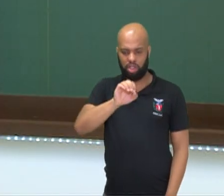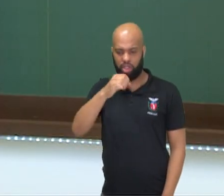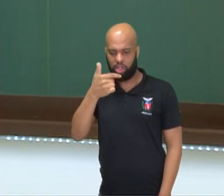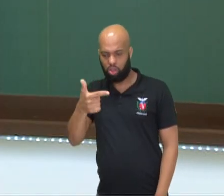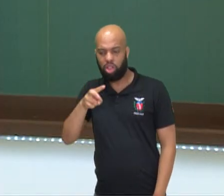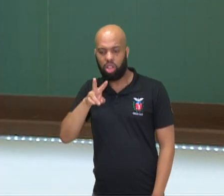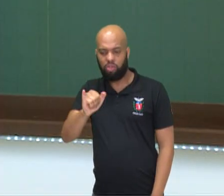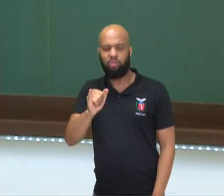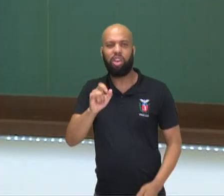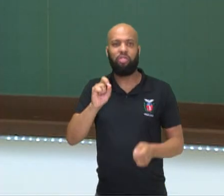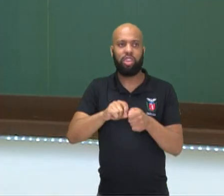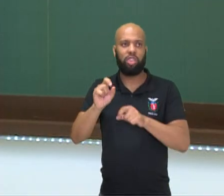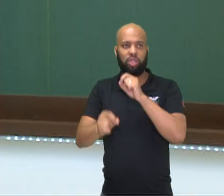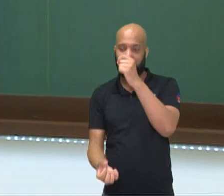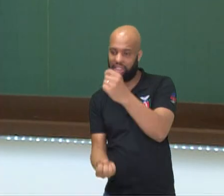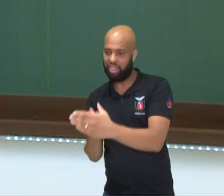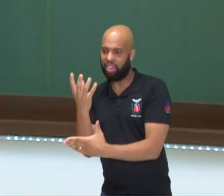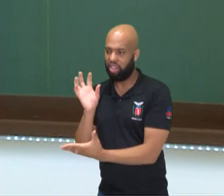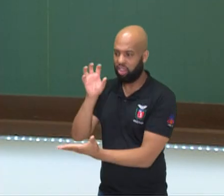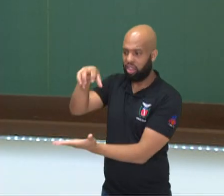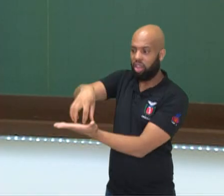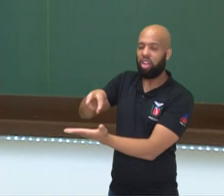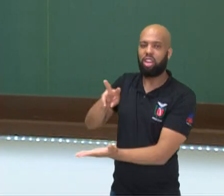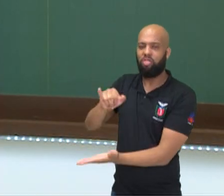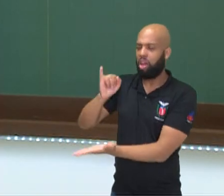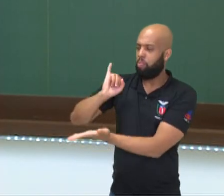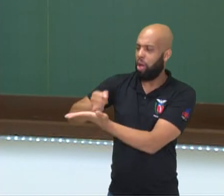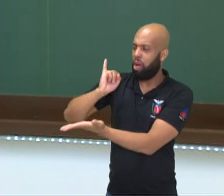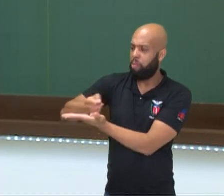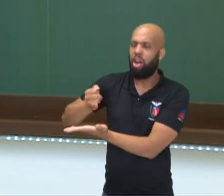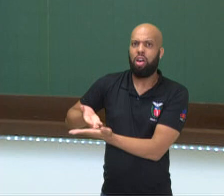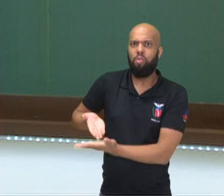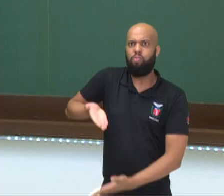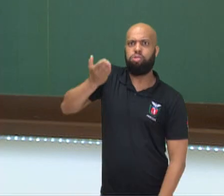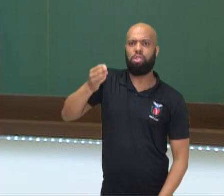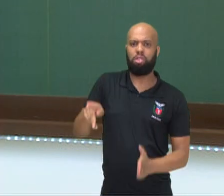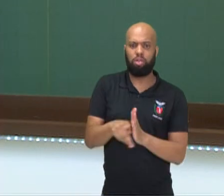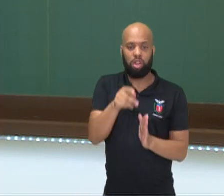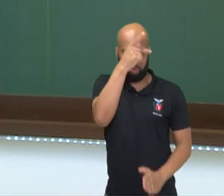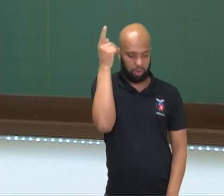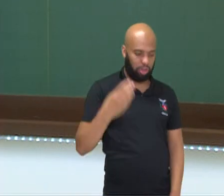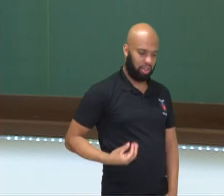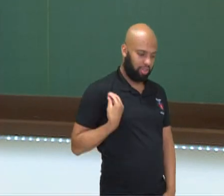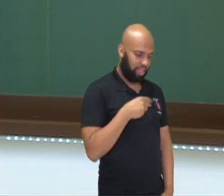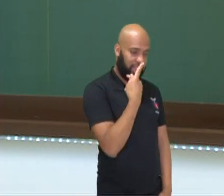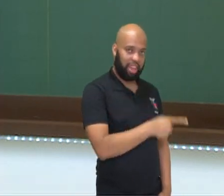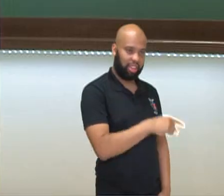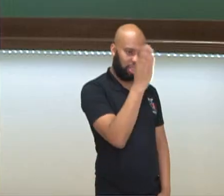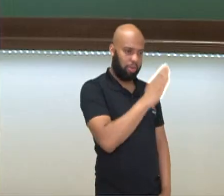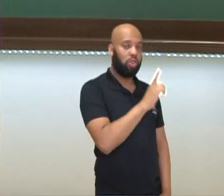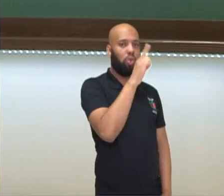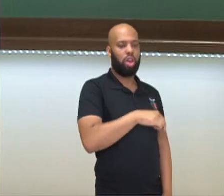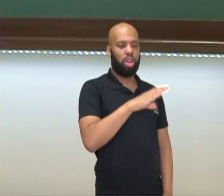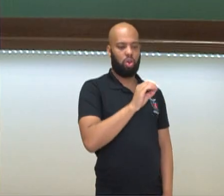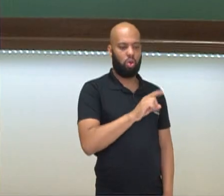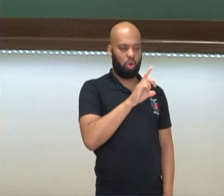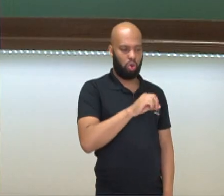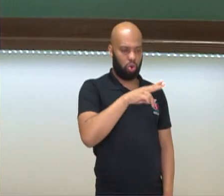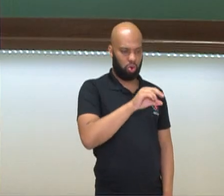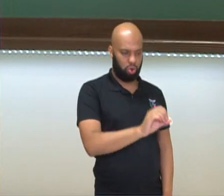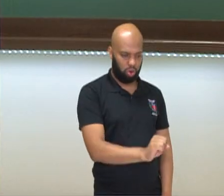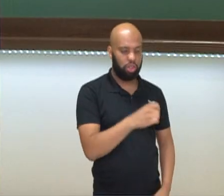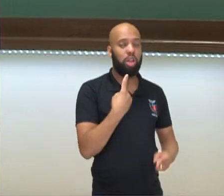órgão para cobrar impostos mais altos dos colonos. A ideia era também, além de lucrar